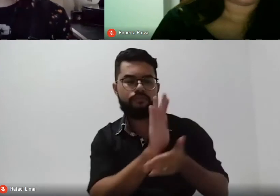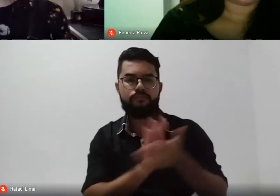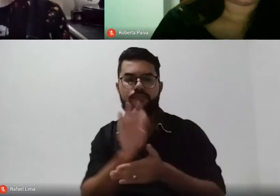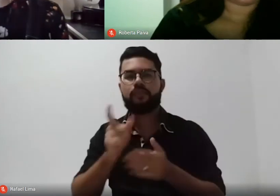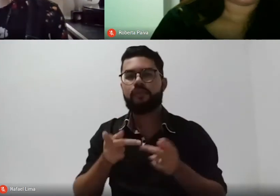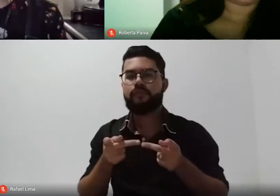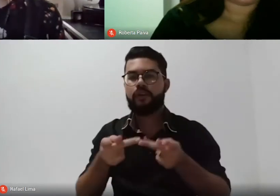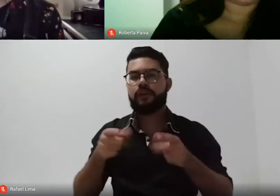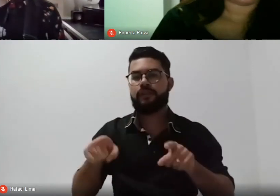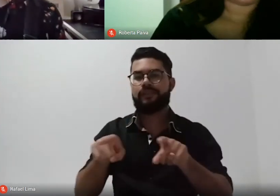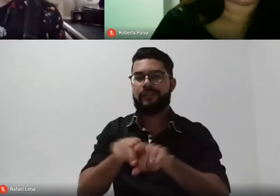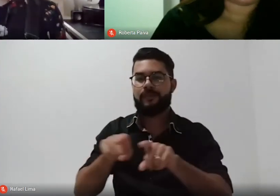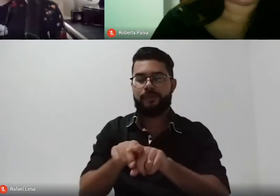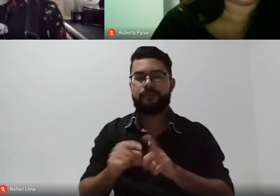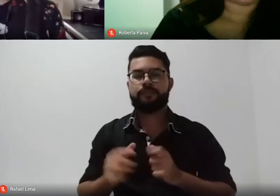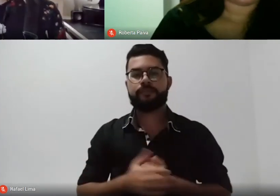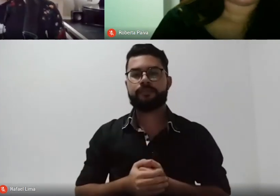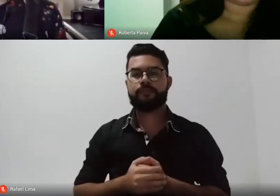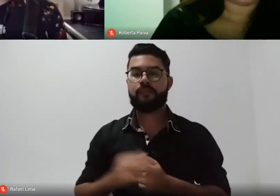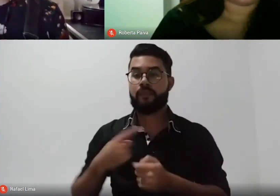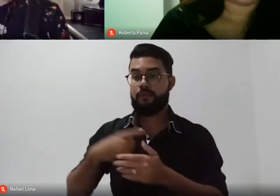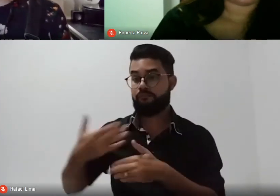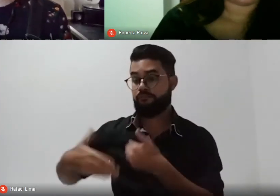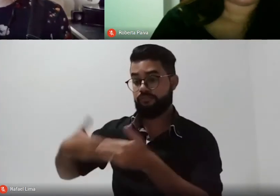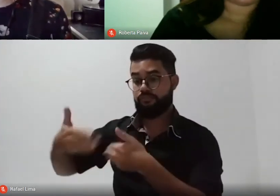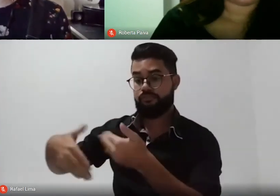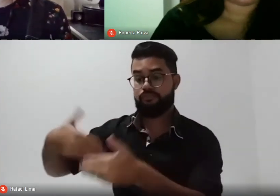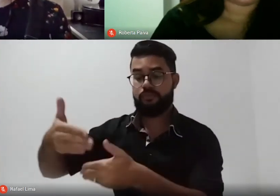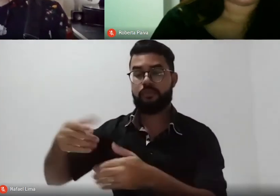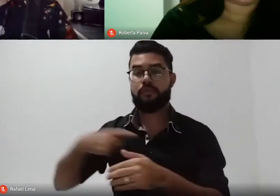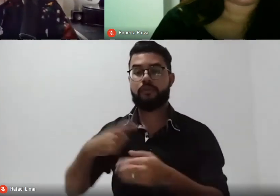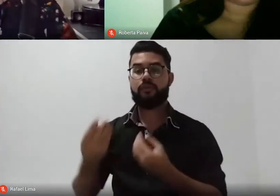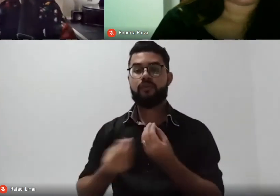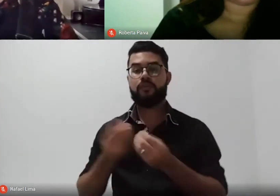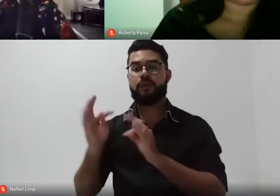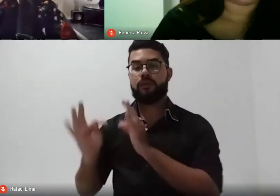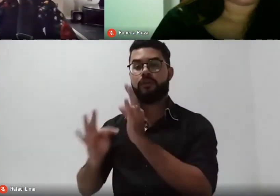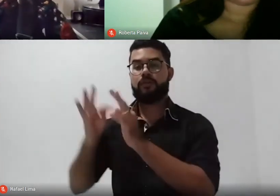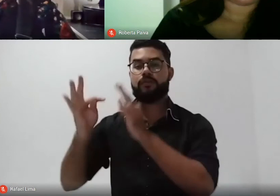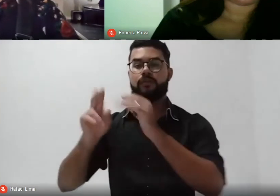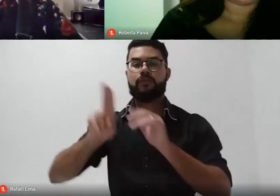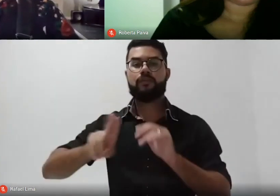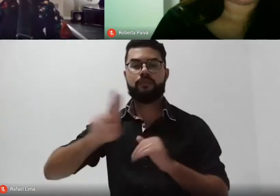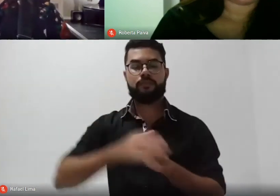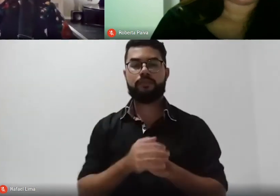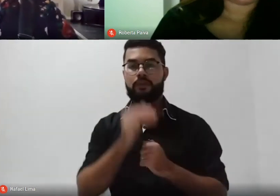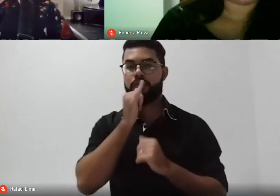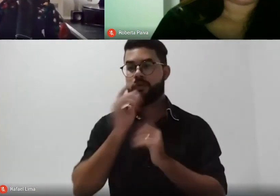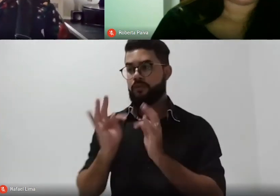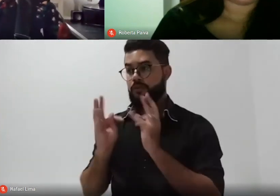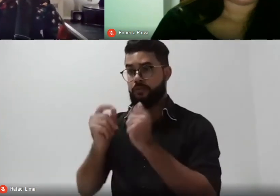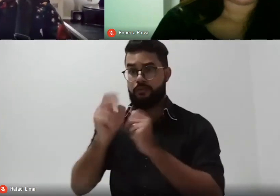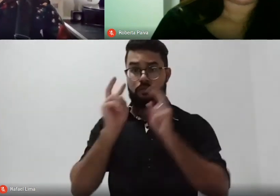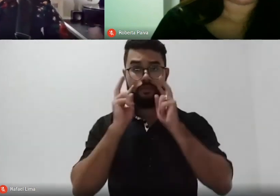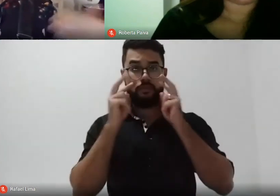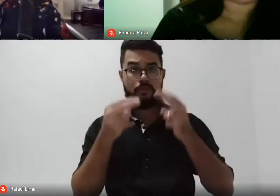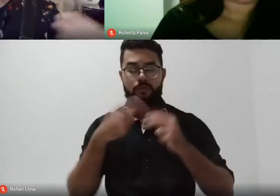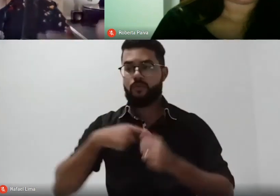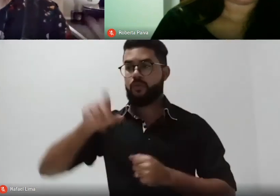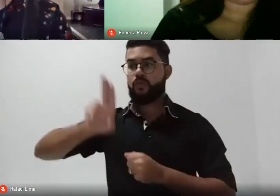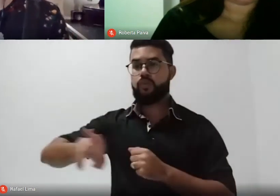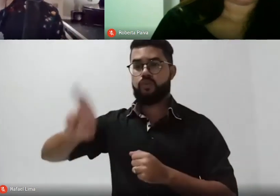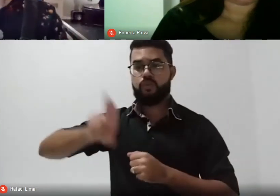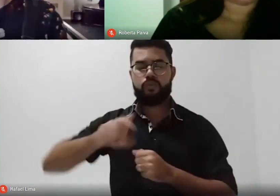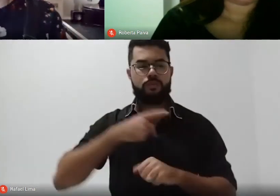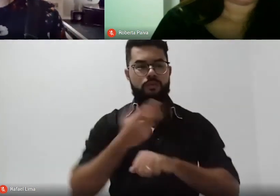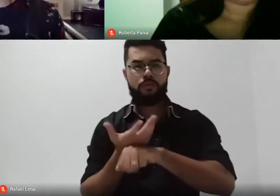está caminhando aí, implementando cada vez mais a tecnologia, mas tudo aquilo que vocês viram, eu uso em todas as disciplinas, fazendo